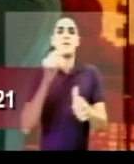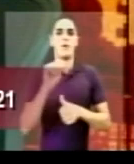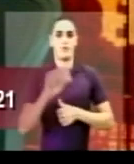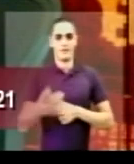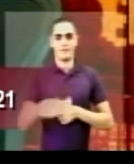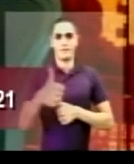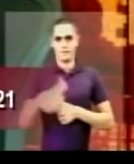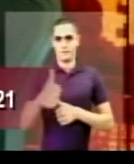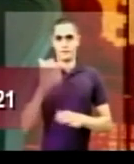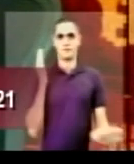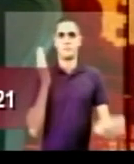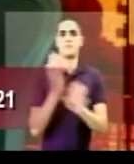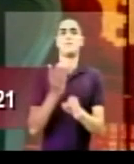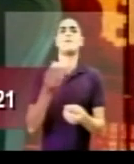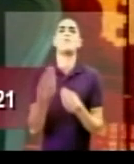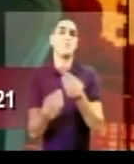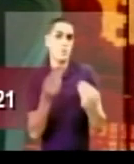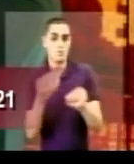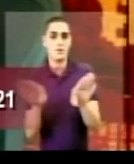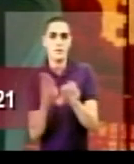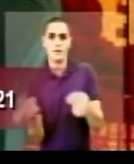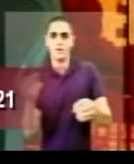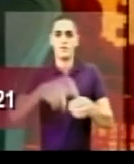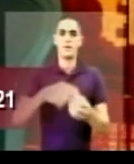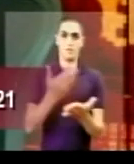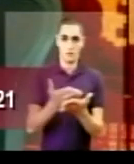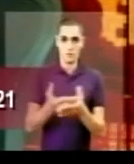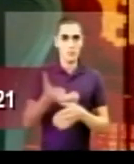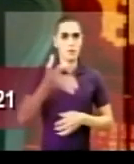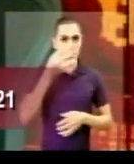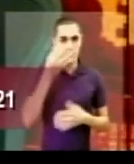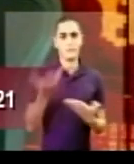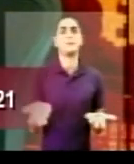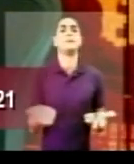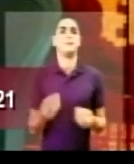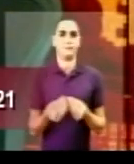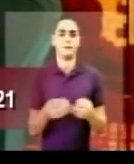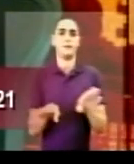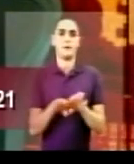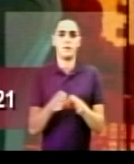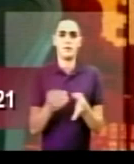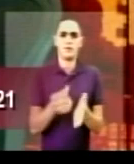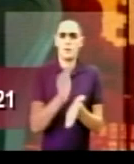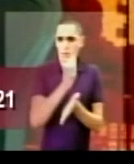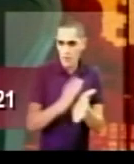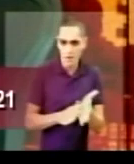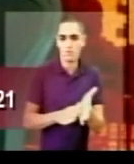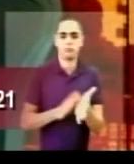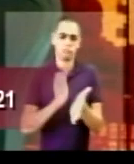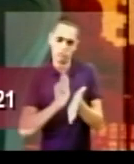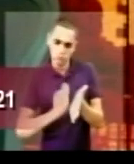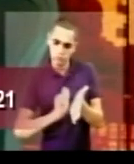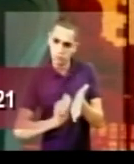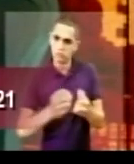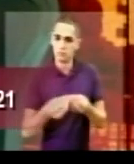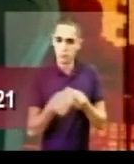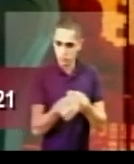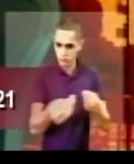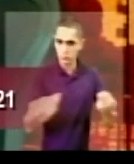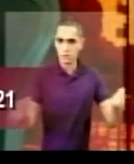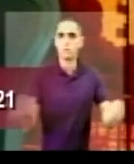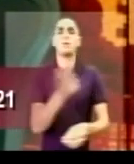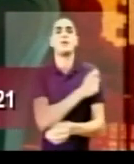atual e retomada das aulas, atribuição de atividades e tarefas para os alunos. Os